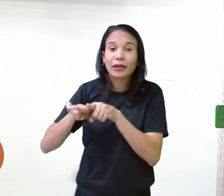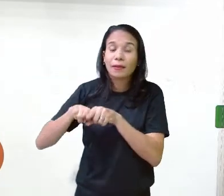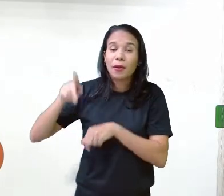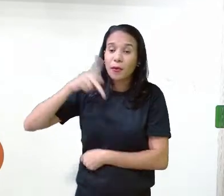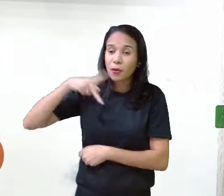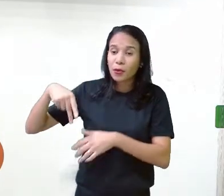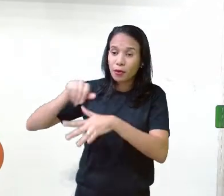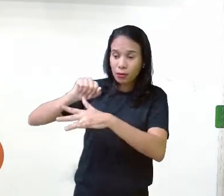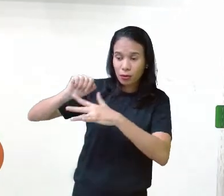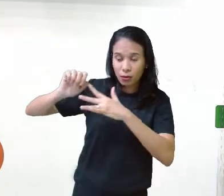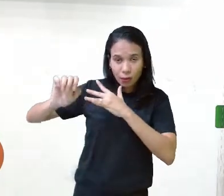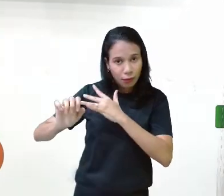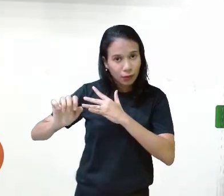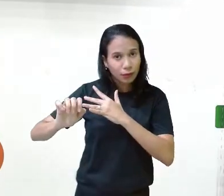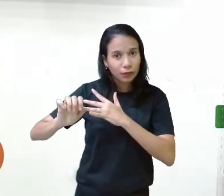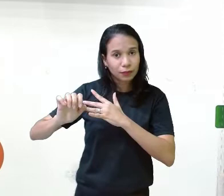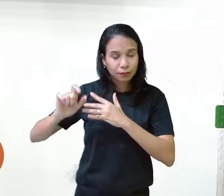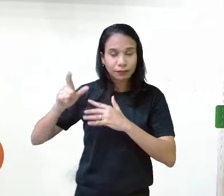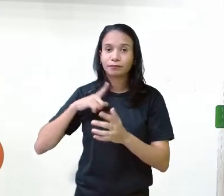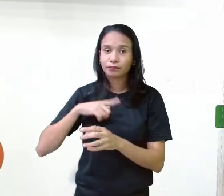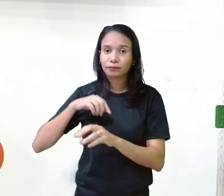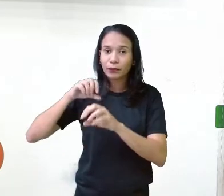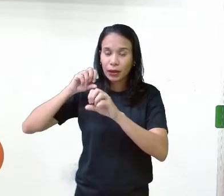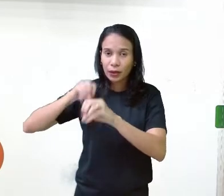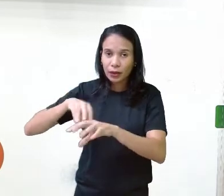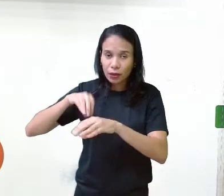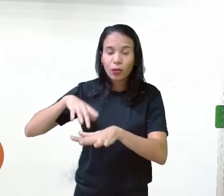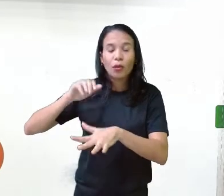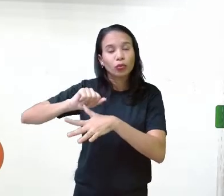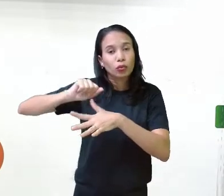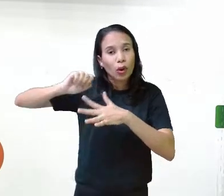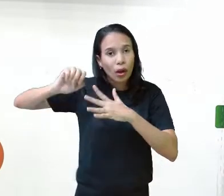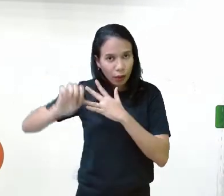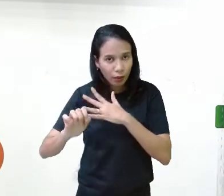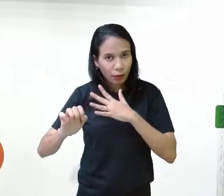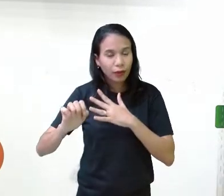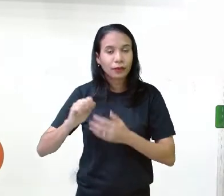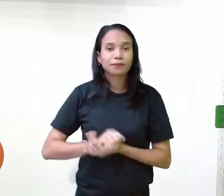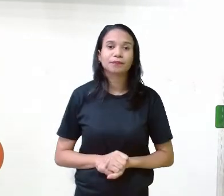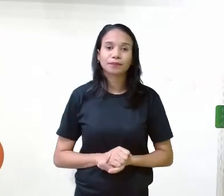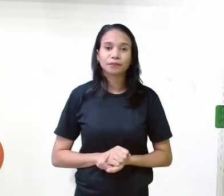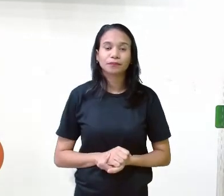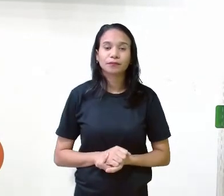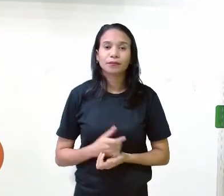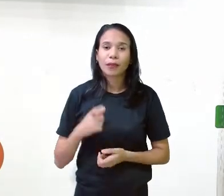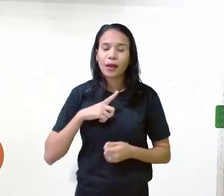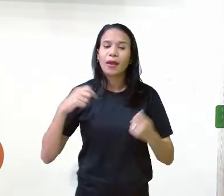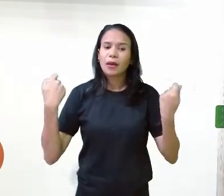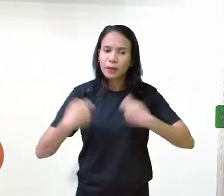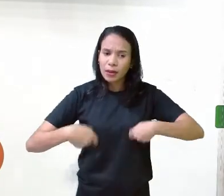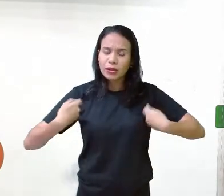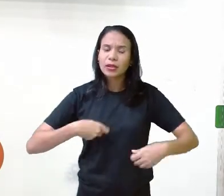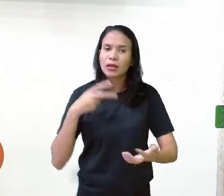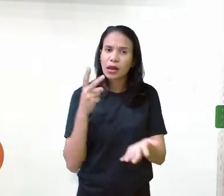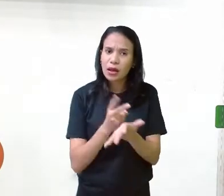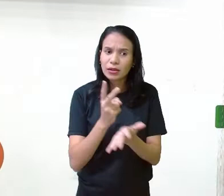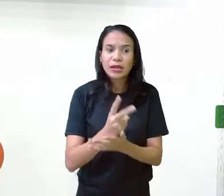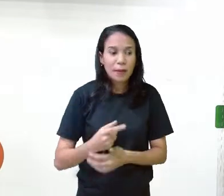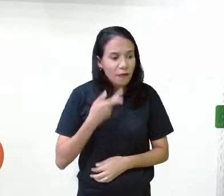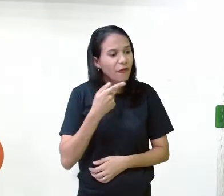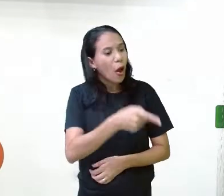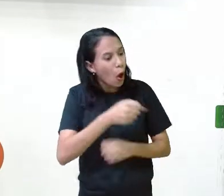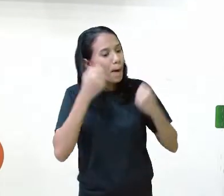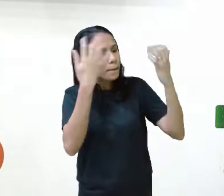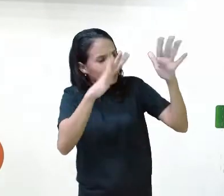professor da educação, do atendimento educacional especializado, está sempre